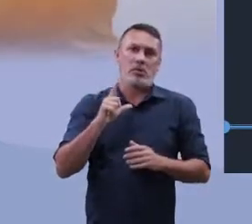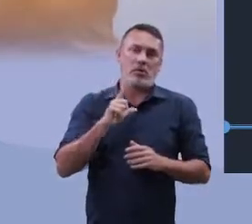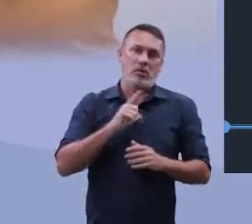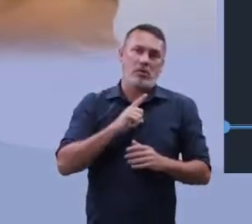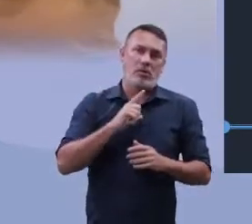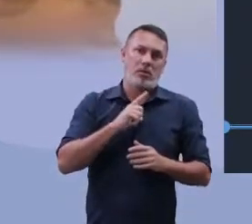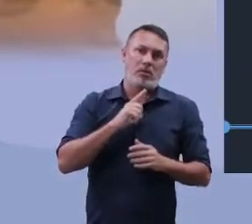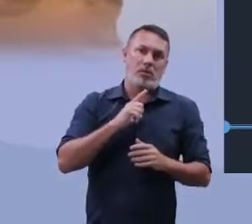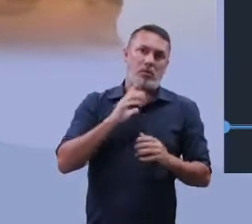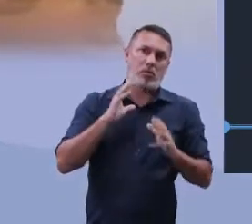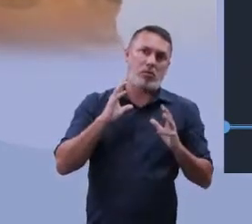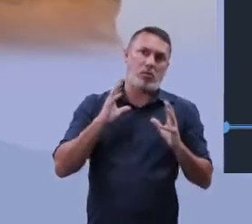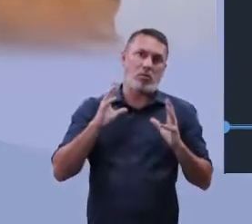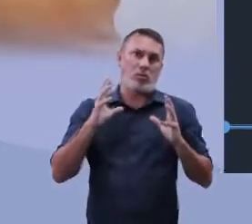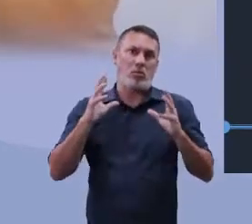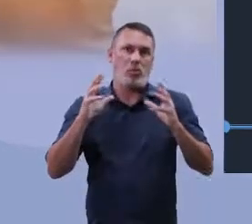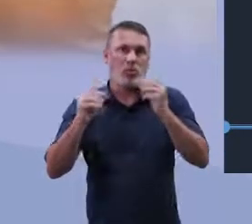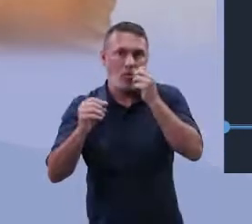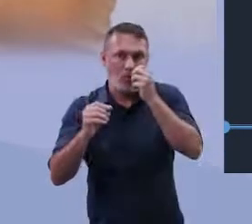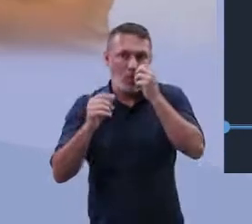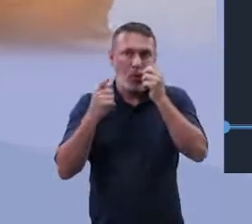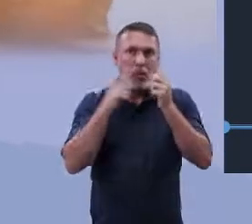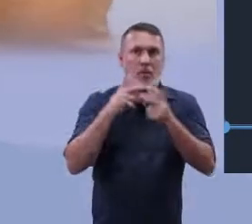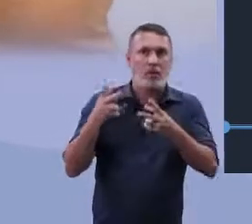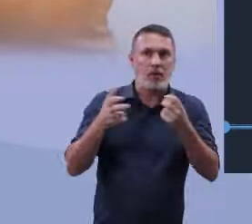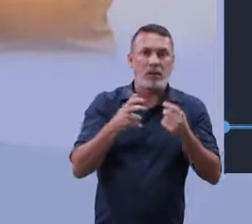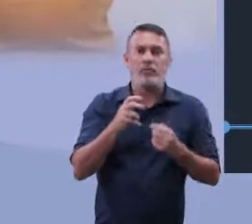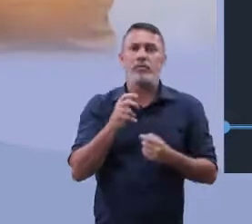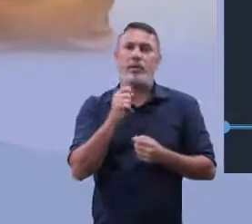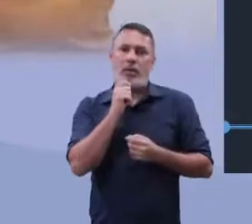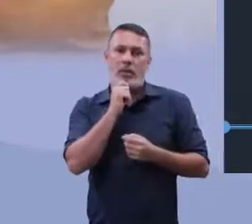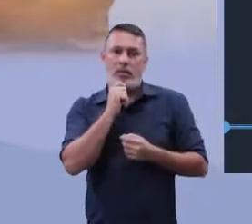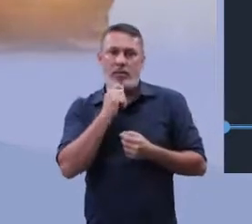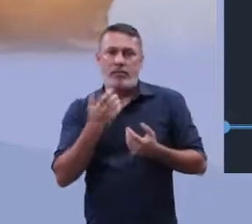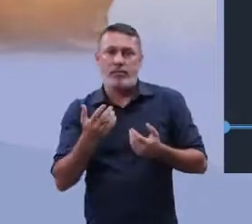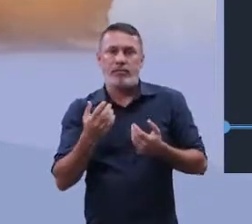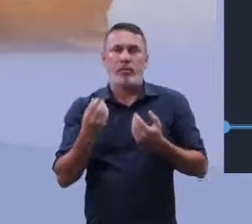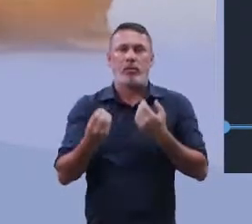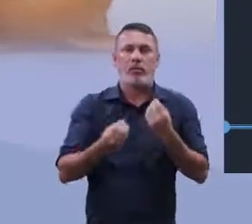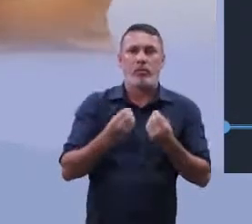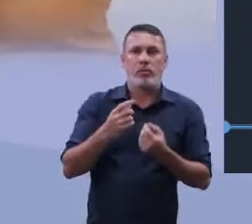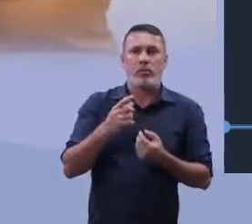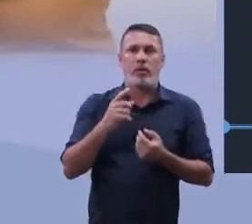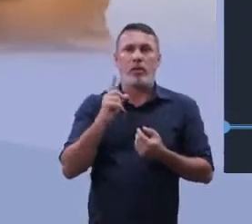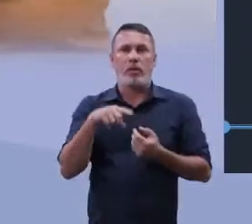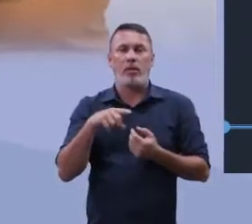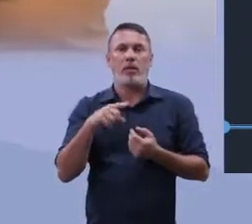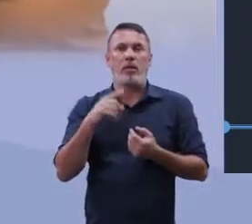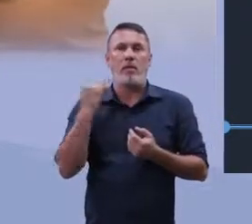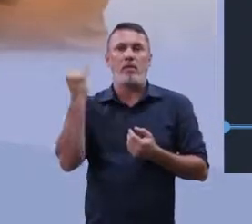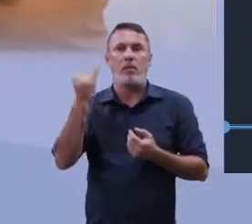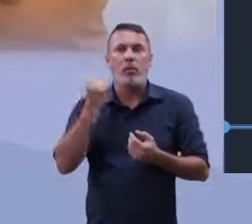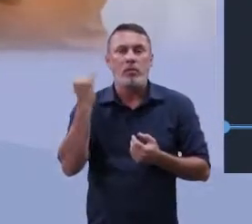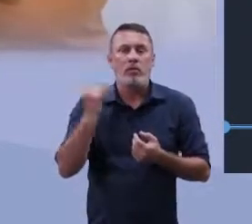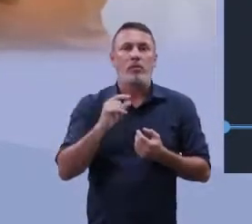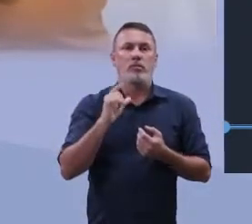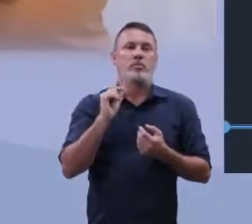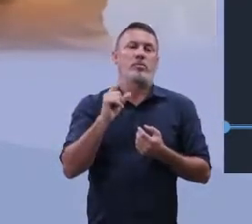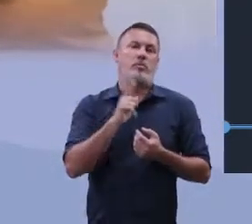nem todos conseguiram ainda perceber o quão é